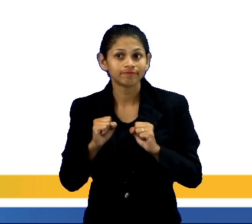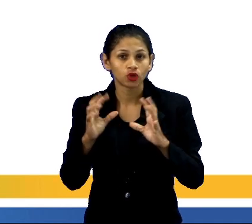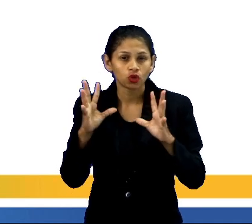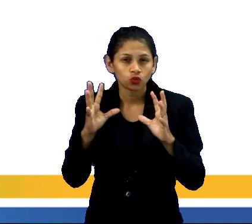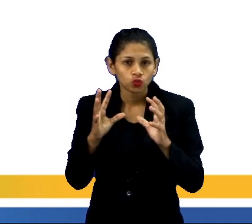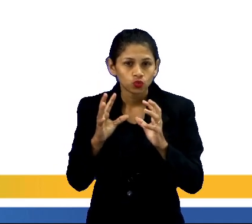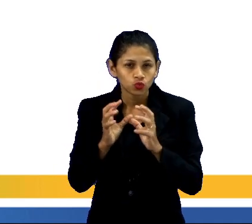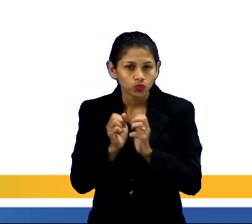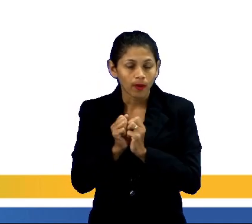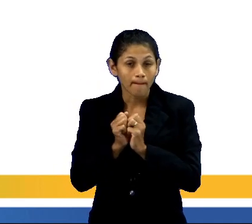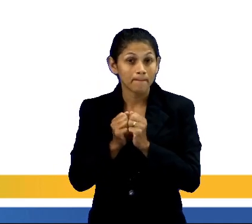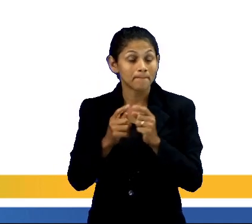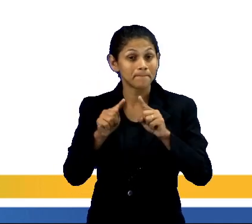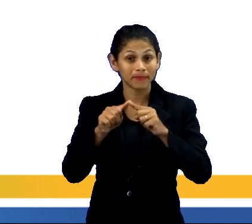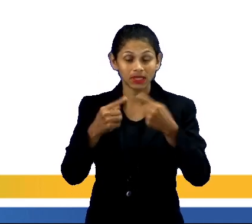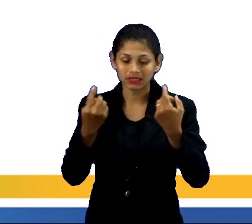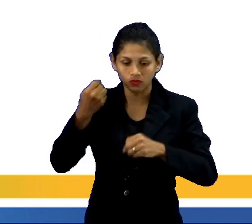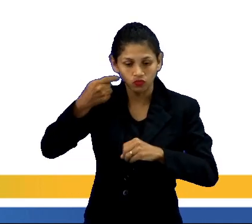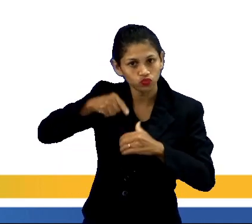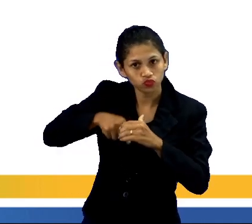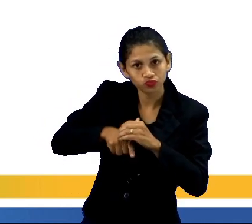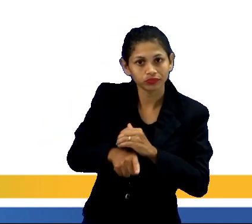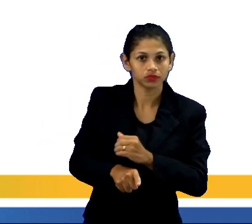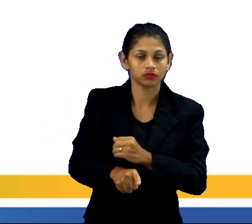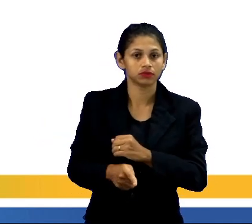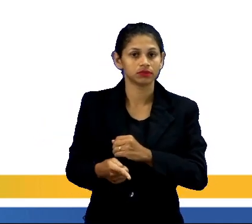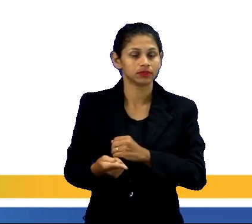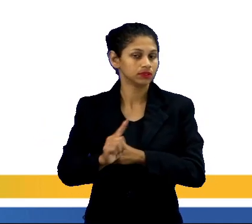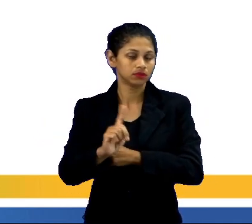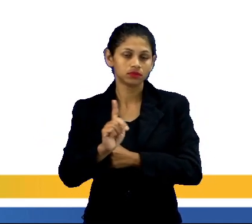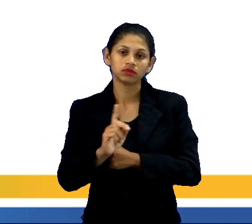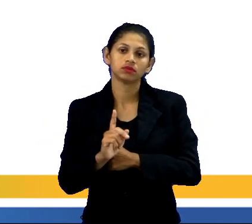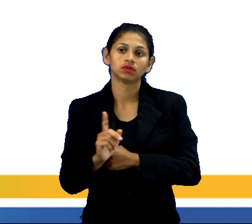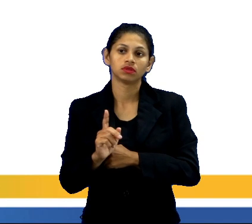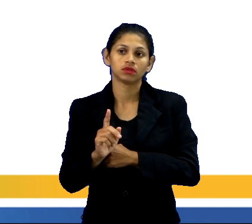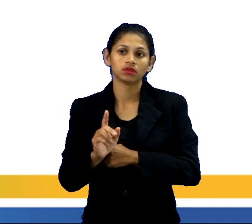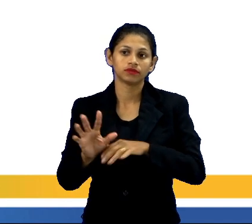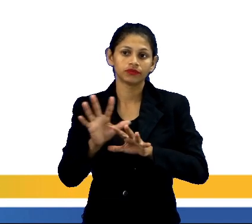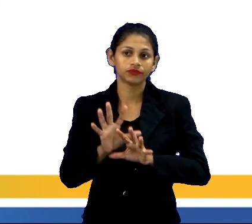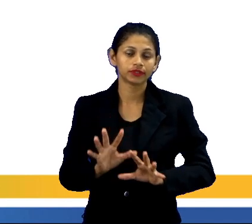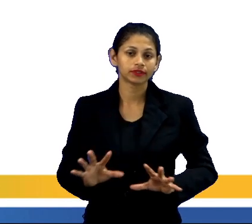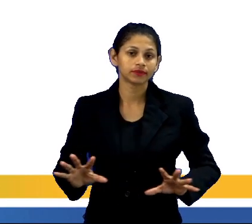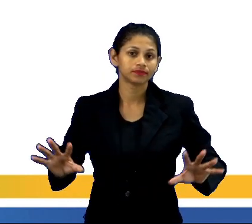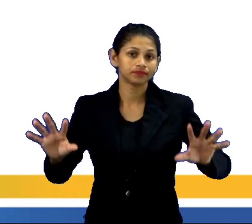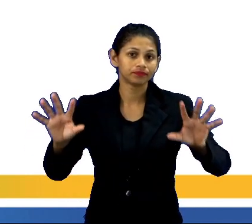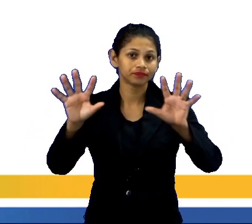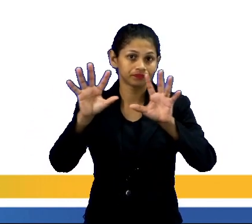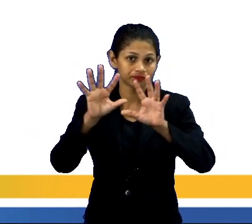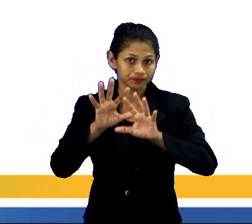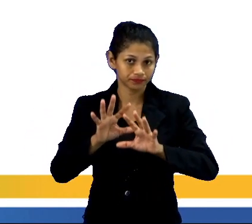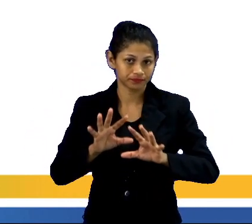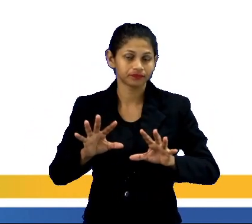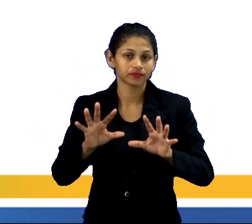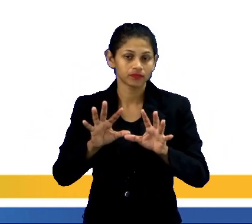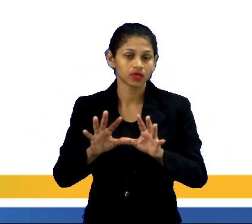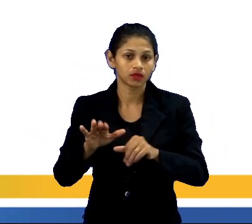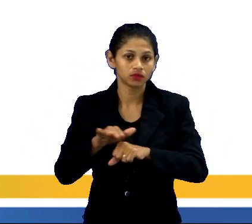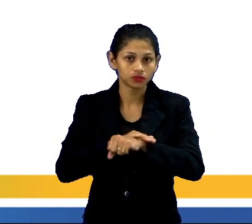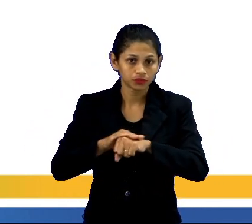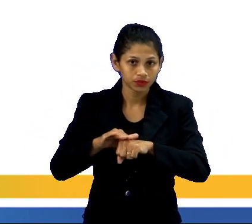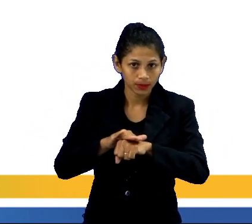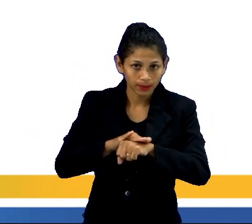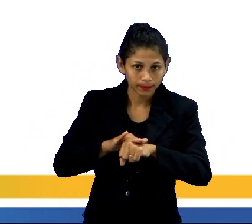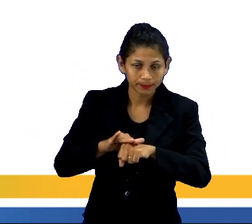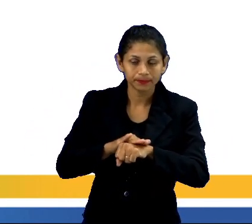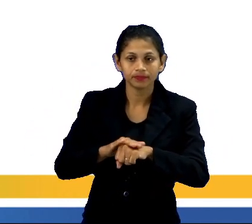se infiltrar, nem vão irromper aqui o tecido. Então elas vão ficar retidas ali no tecido, por isso que ela